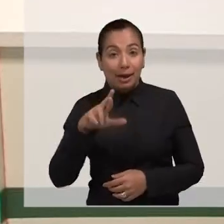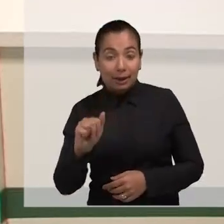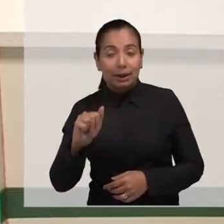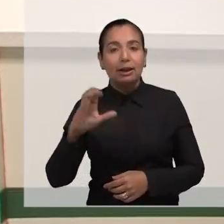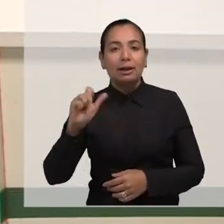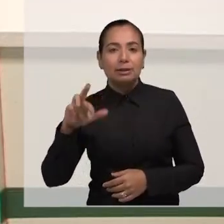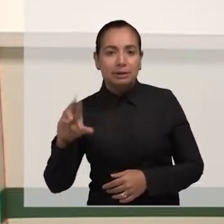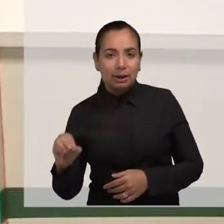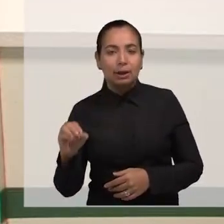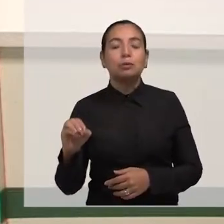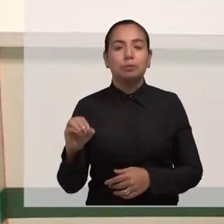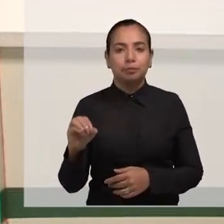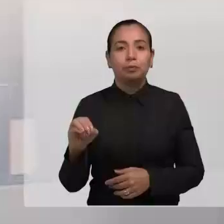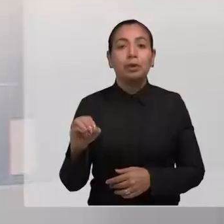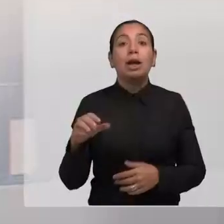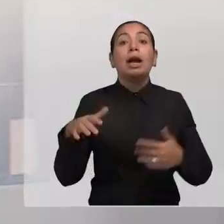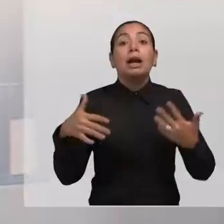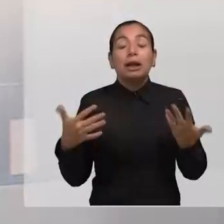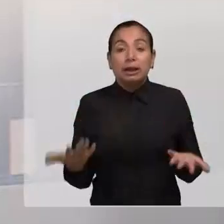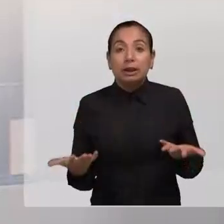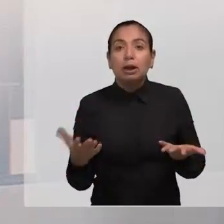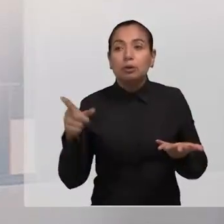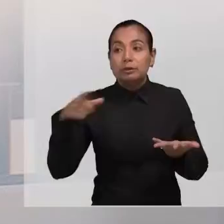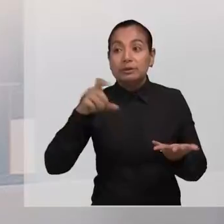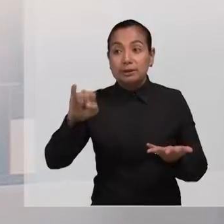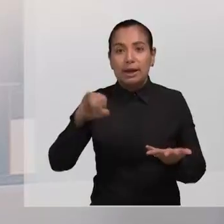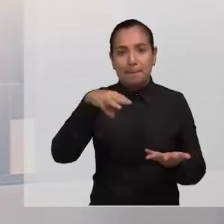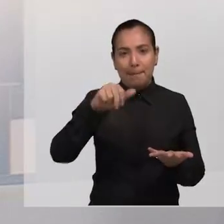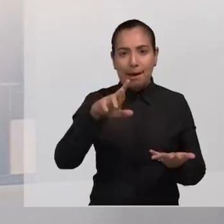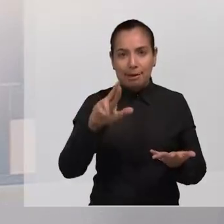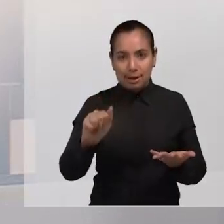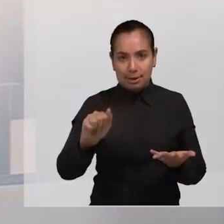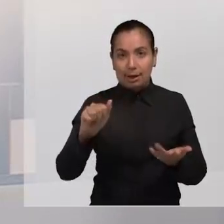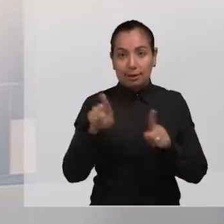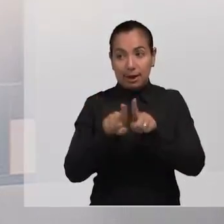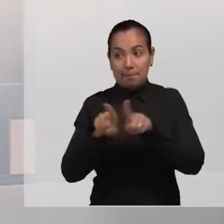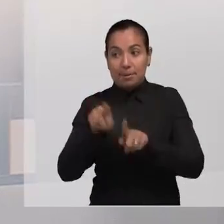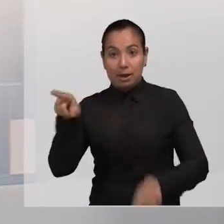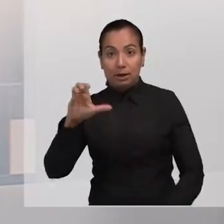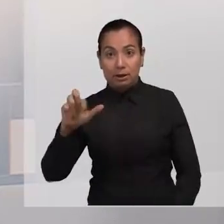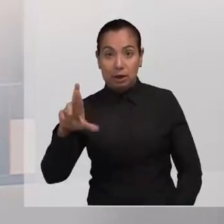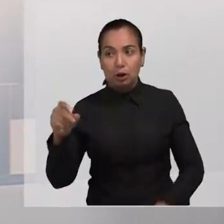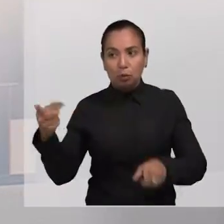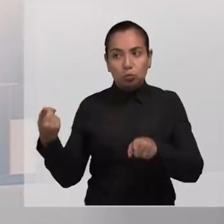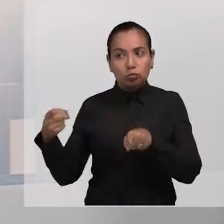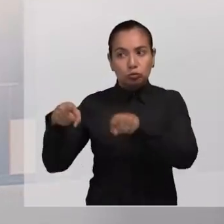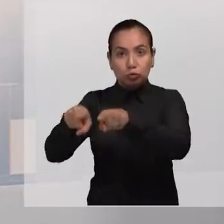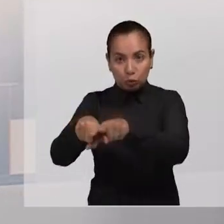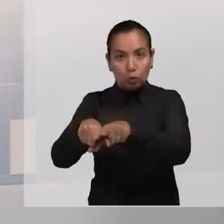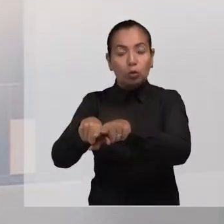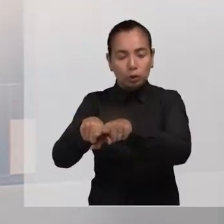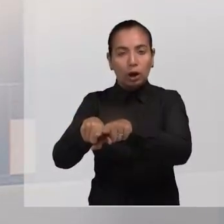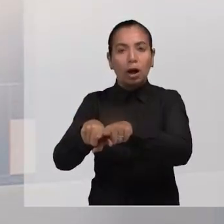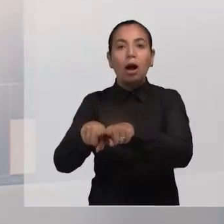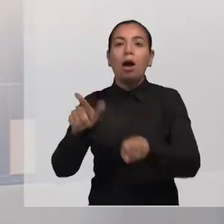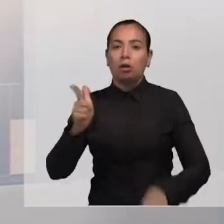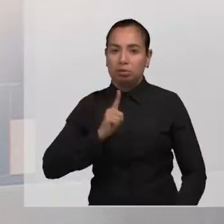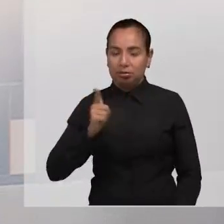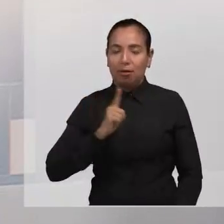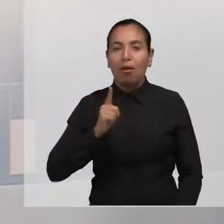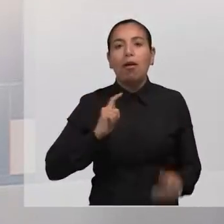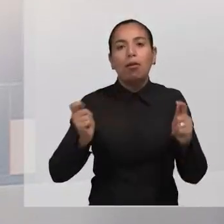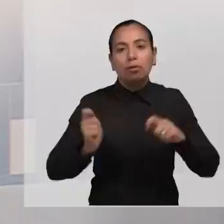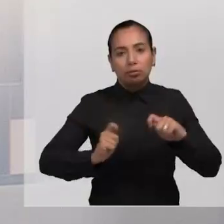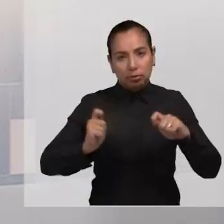que Ciro e Marina, se os dois se juntarem, era uma chapa com condições de ir ao segundo turno.